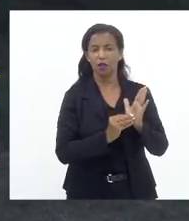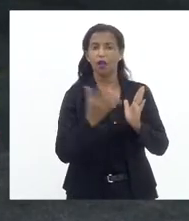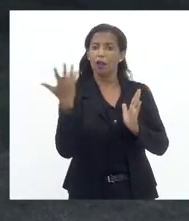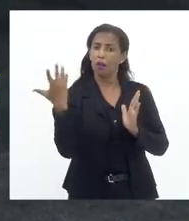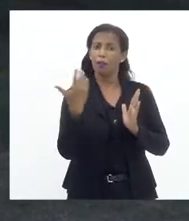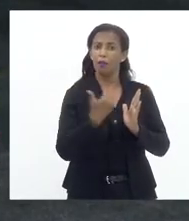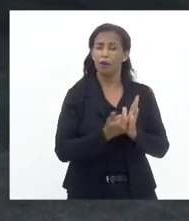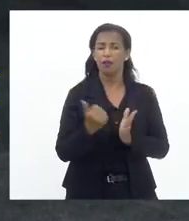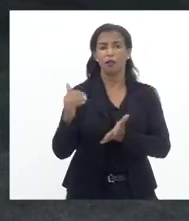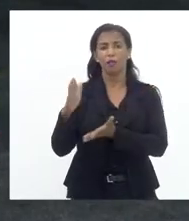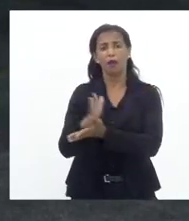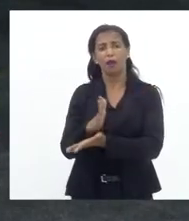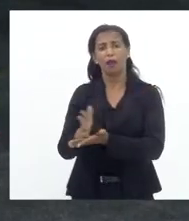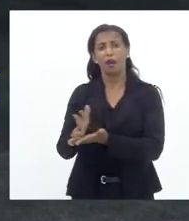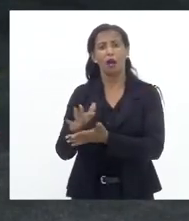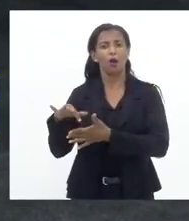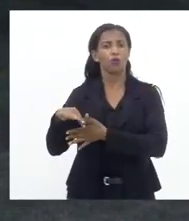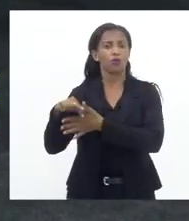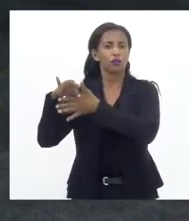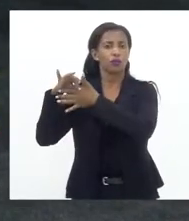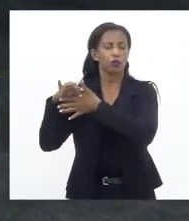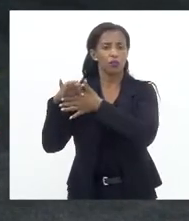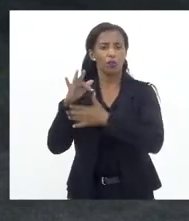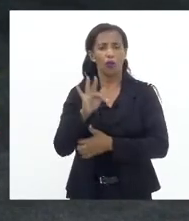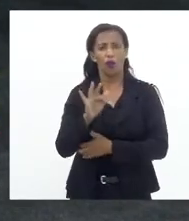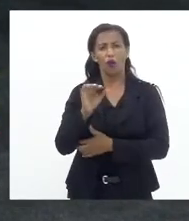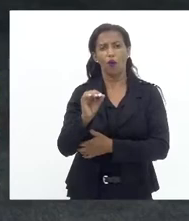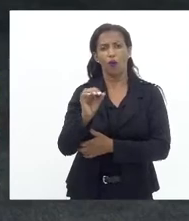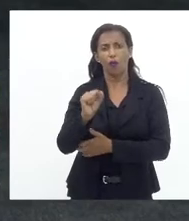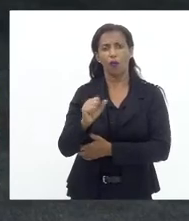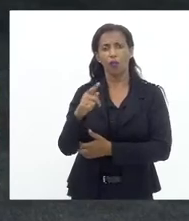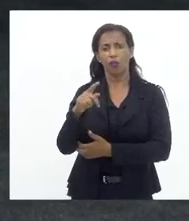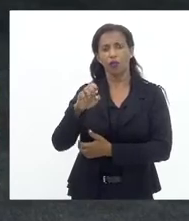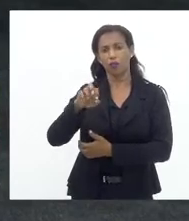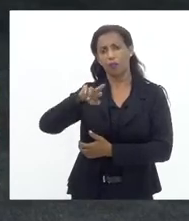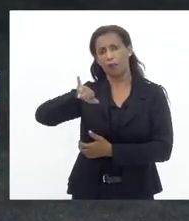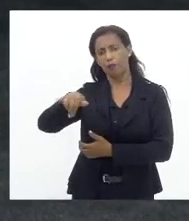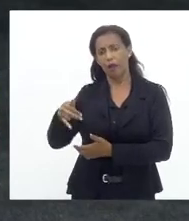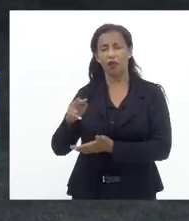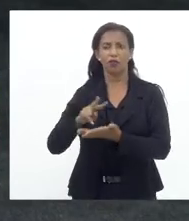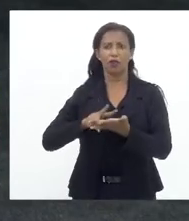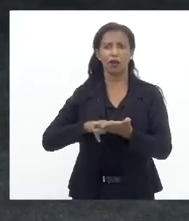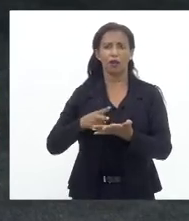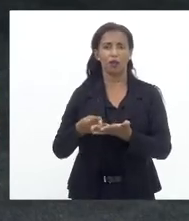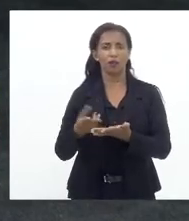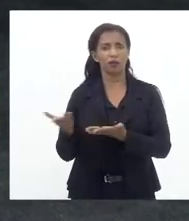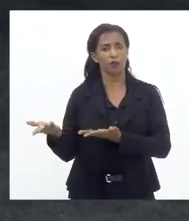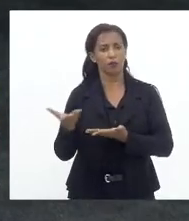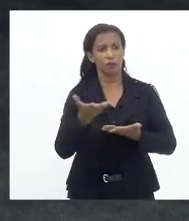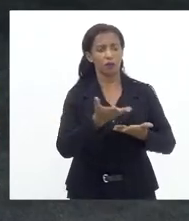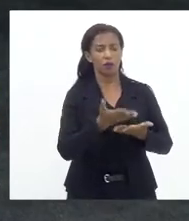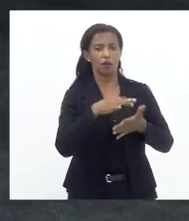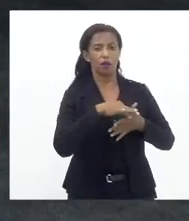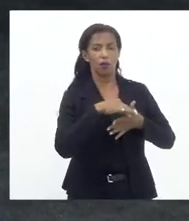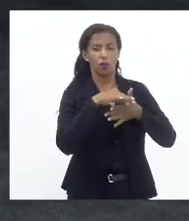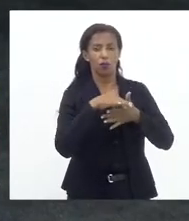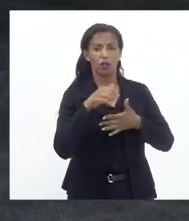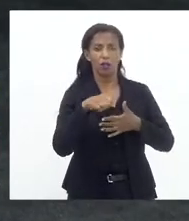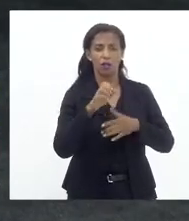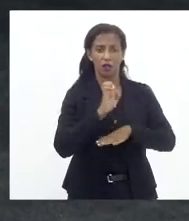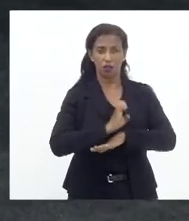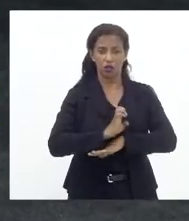receber algumas alguns representantes do fasperj que querem traduzir ao senhor que uma liderança